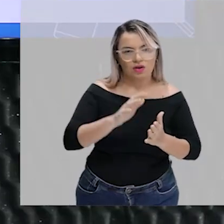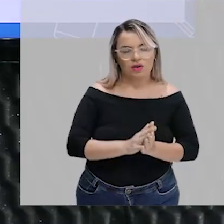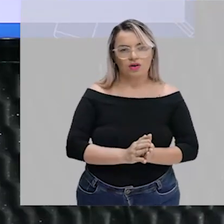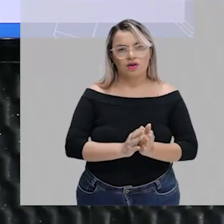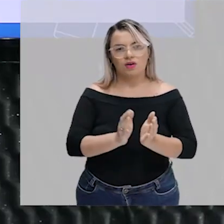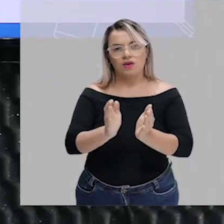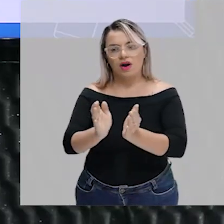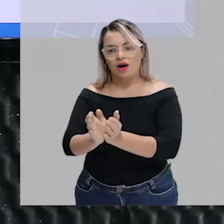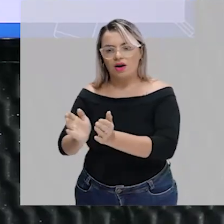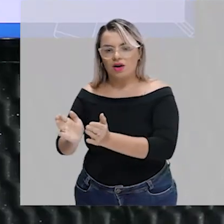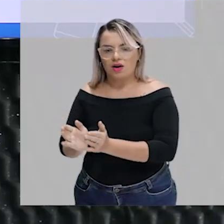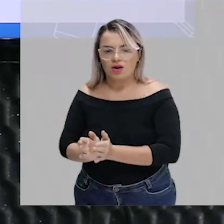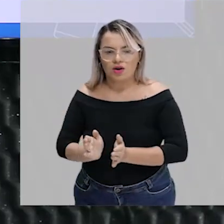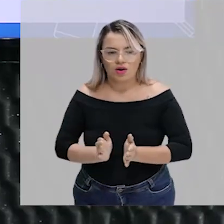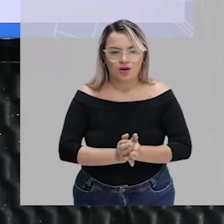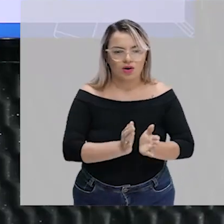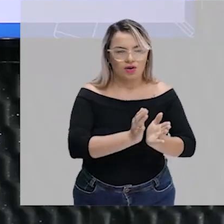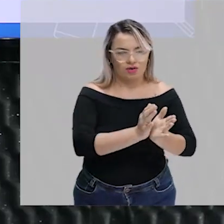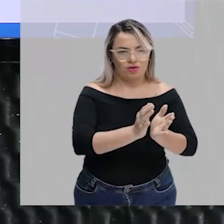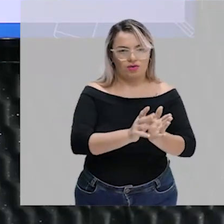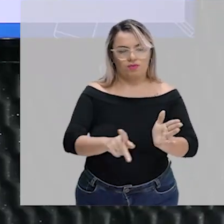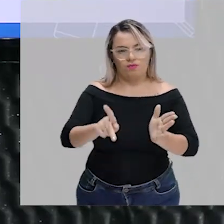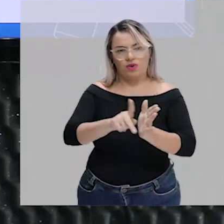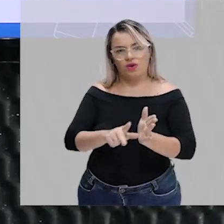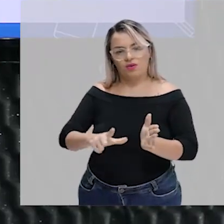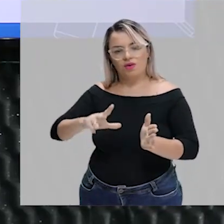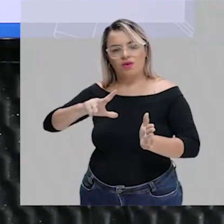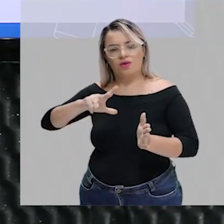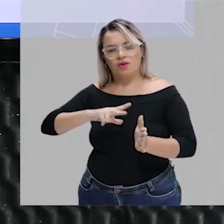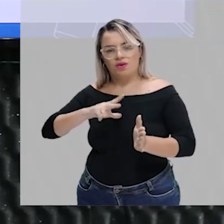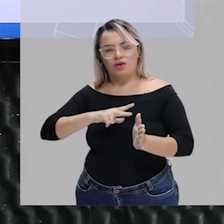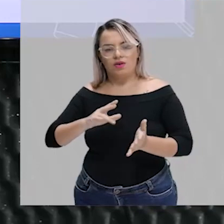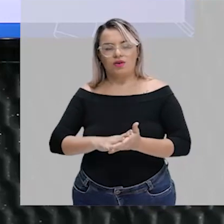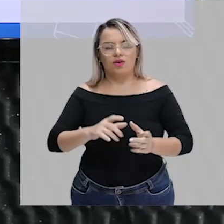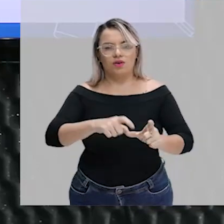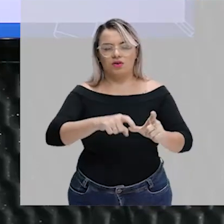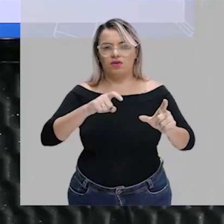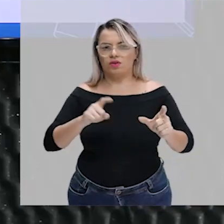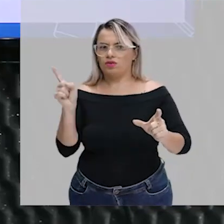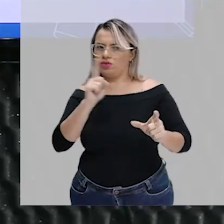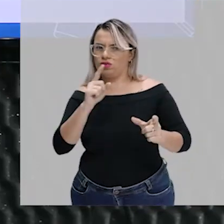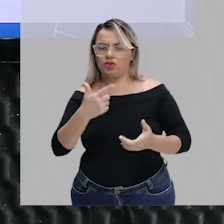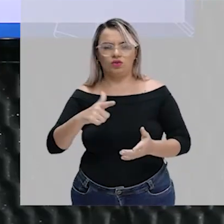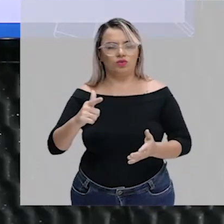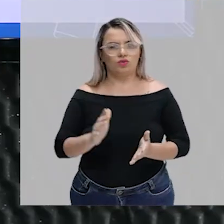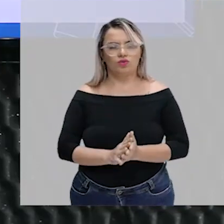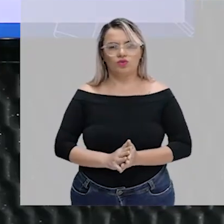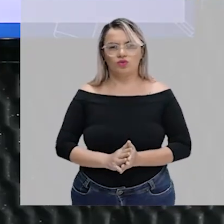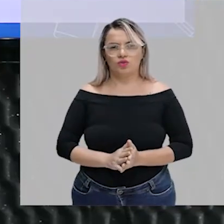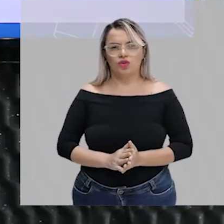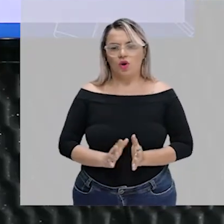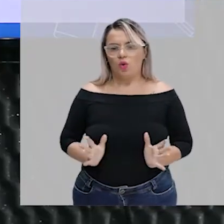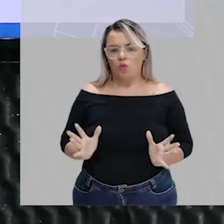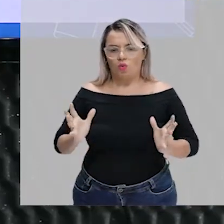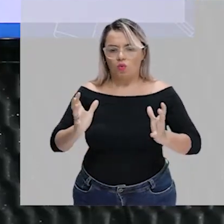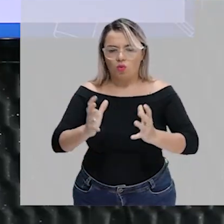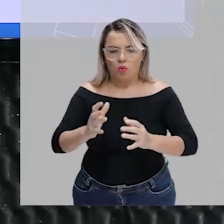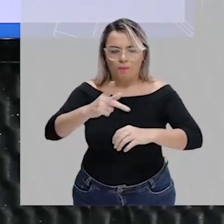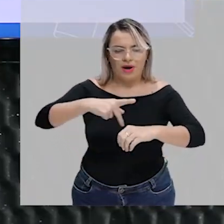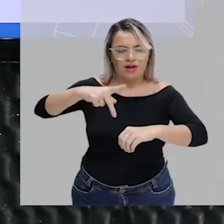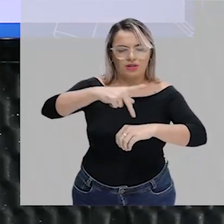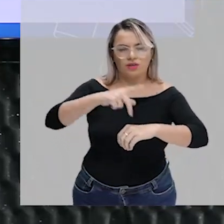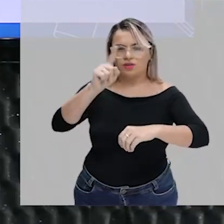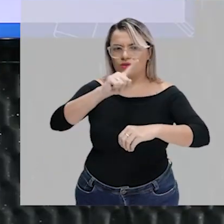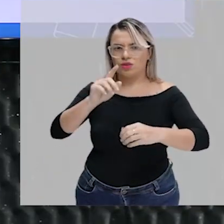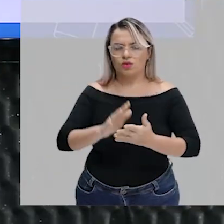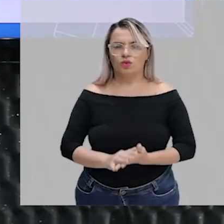ideia de país. A ideia de uma coletividade, né? Uma identidade nacional não existia no Brasil. Nós tínhamos